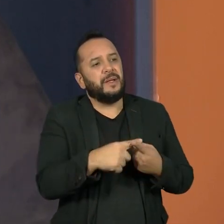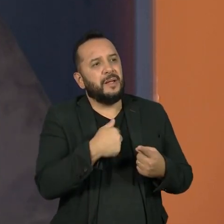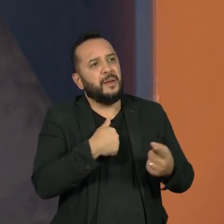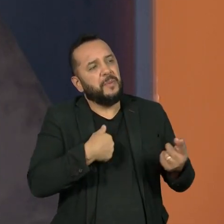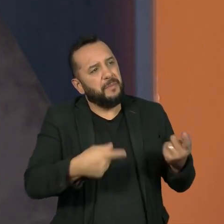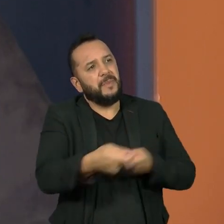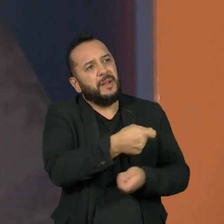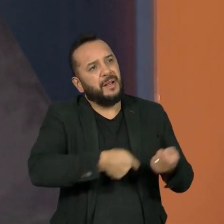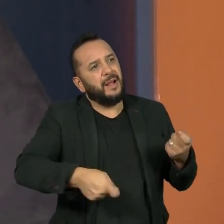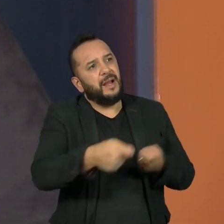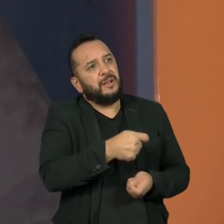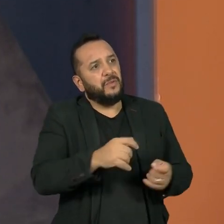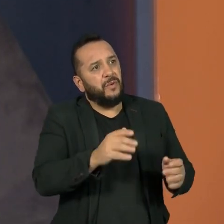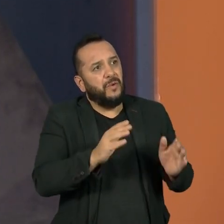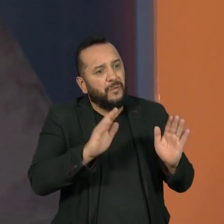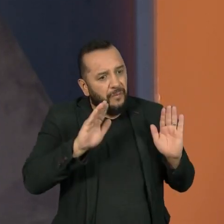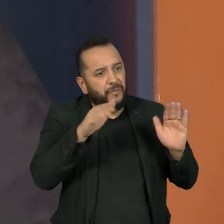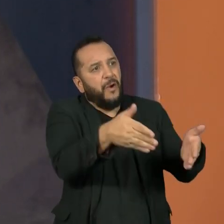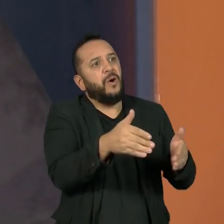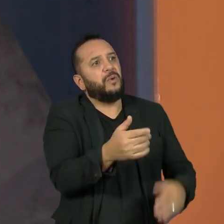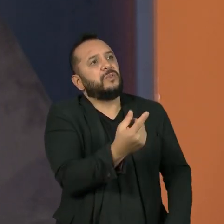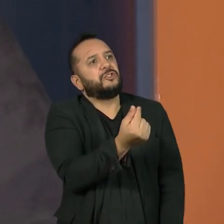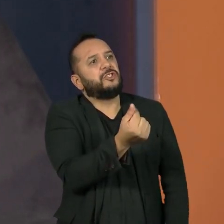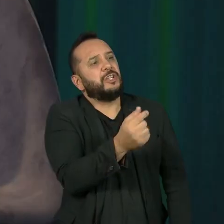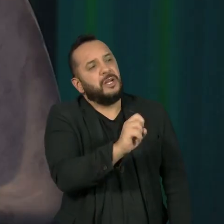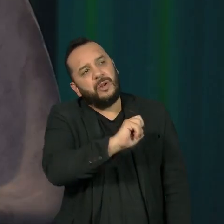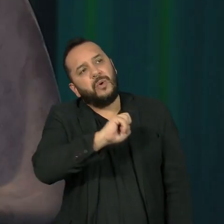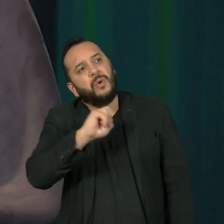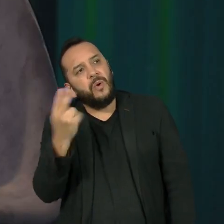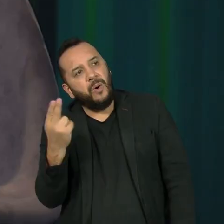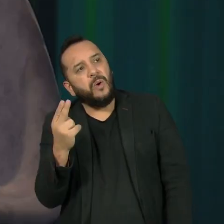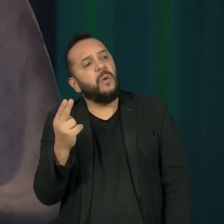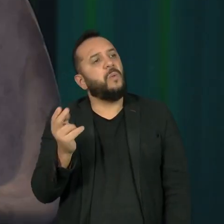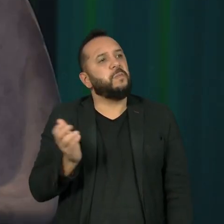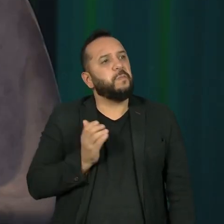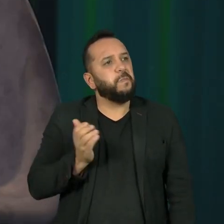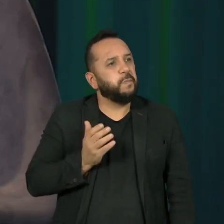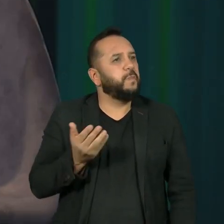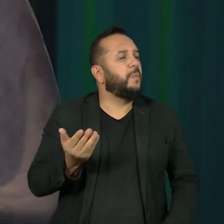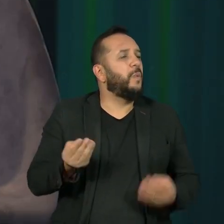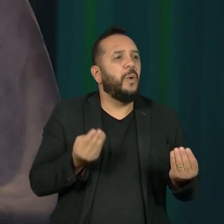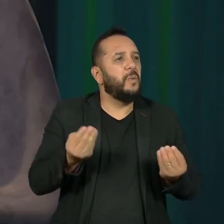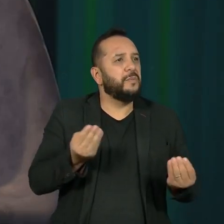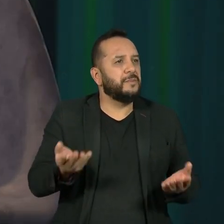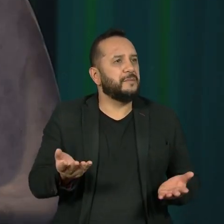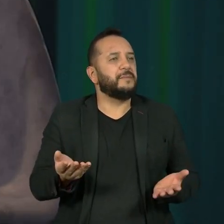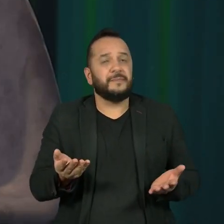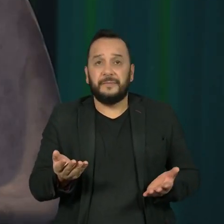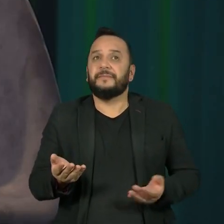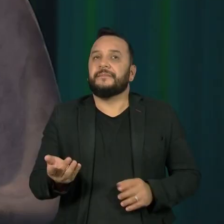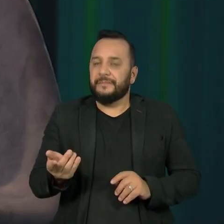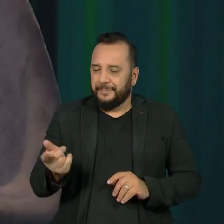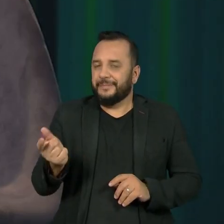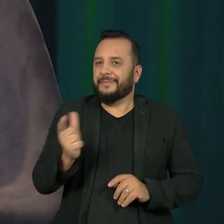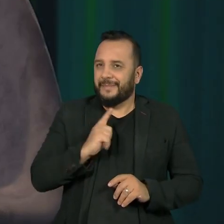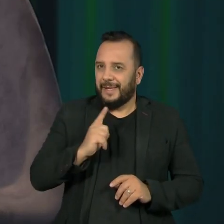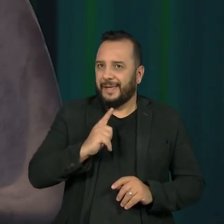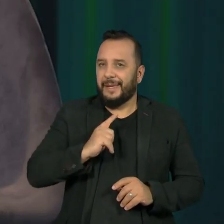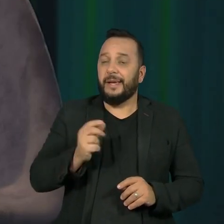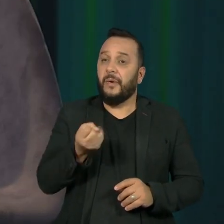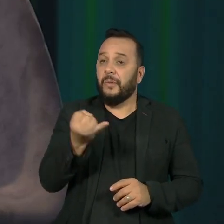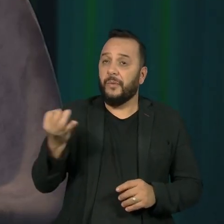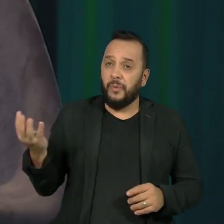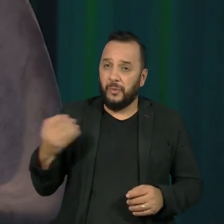bolso nessa questão da cor da pele? Eu vejo também que ainda assim existe um mercado que não quer a